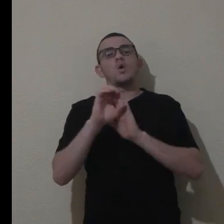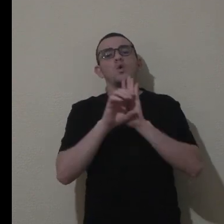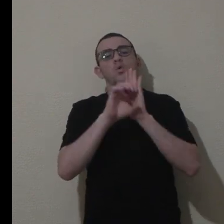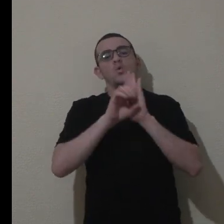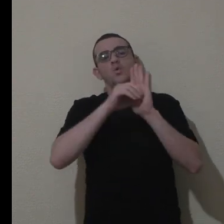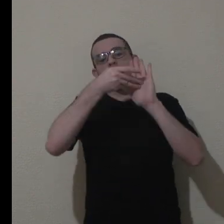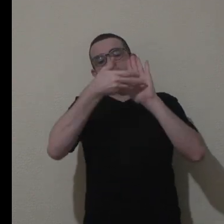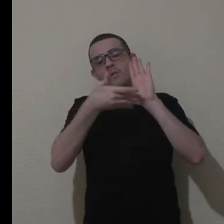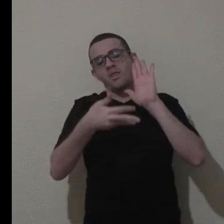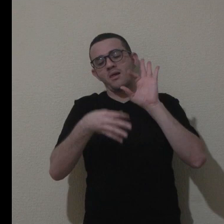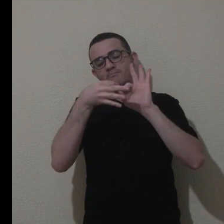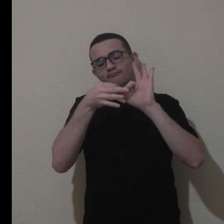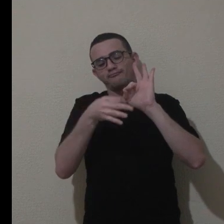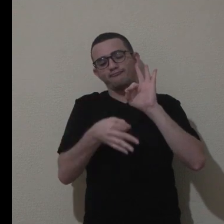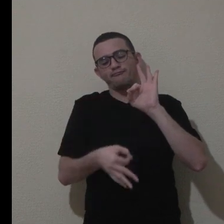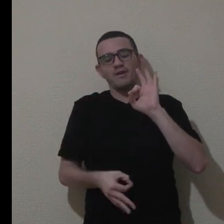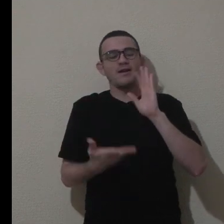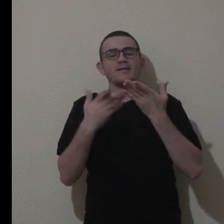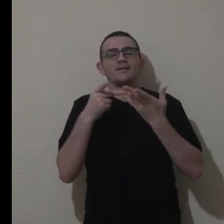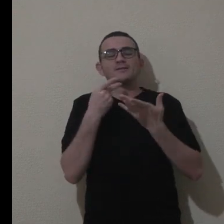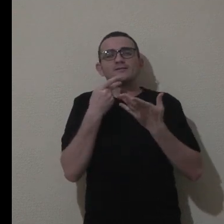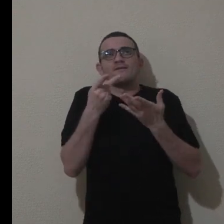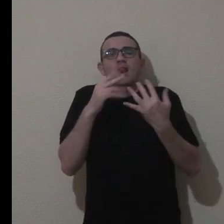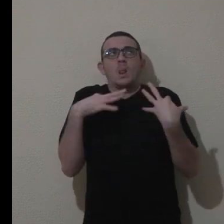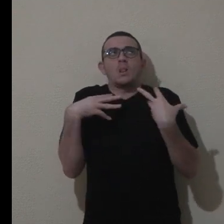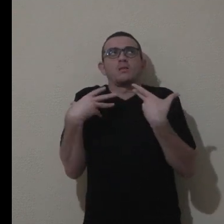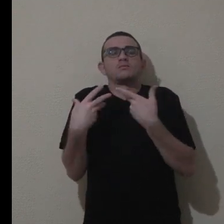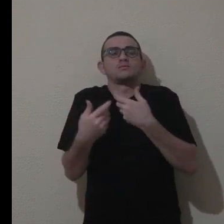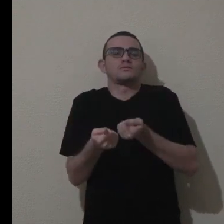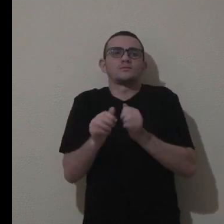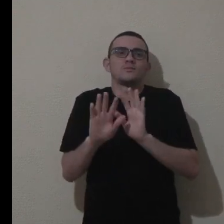currículo Lattes do senhor é gigantesco, a gente poupa